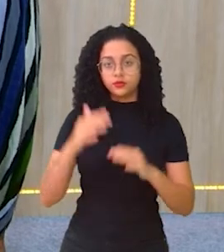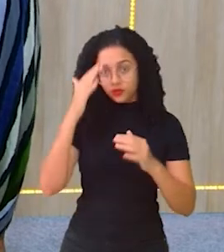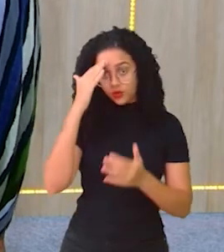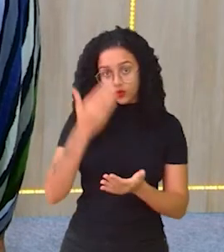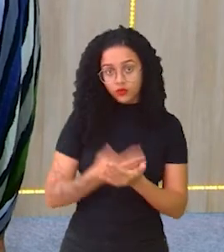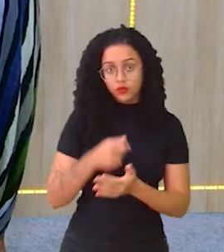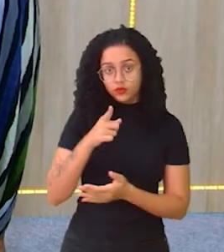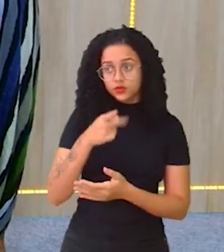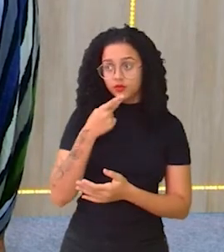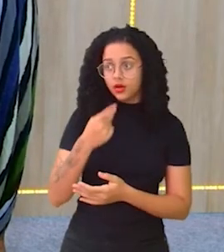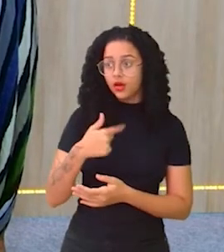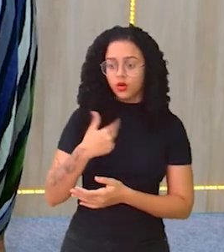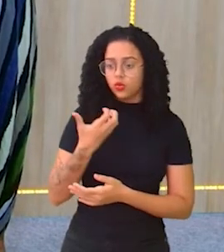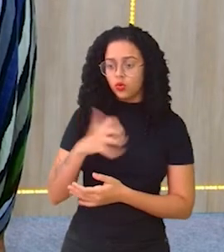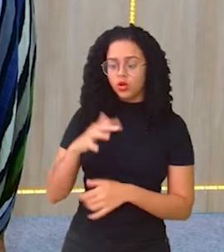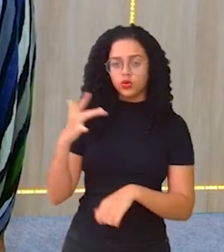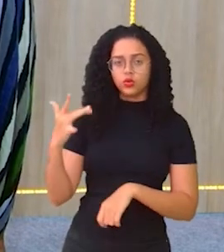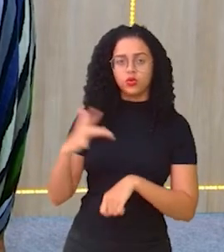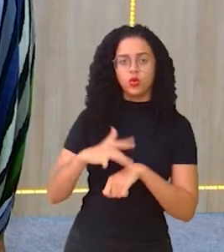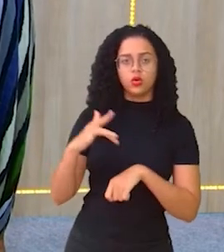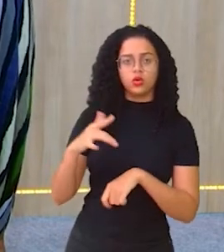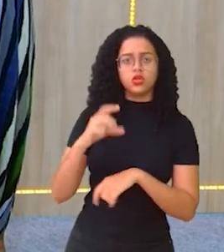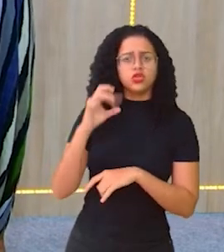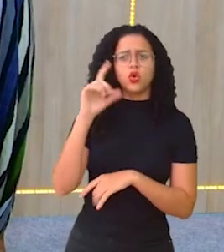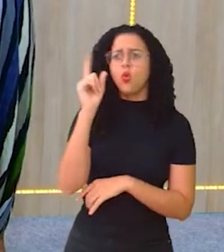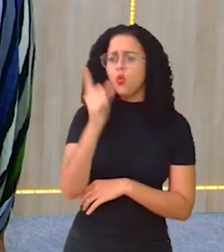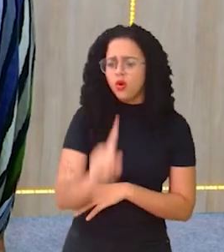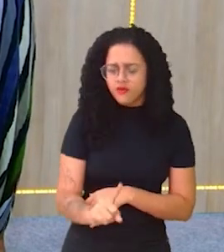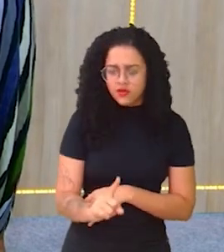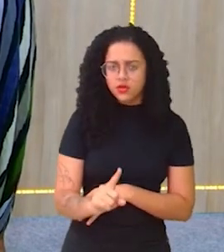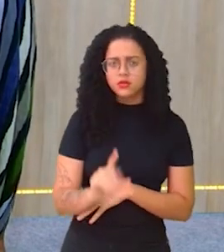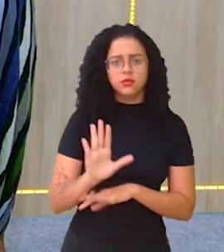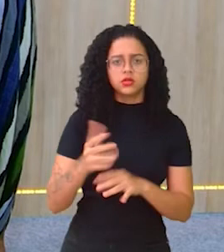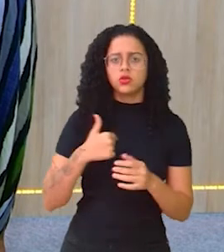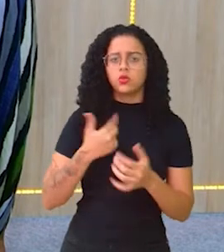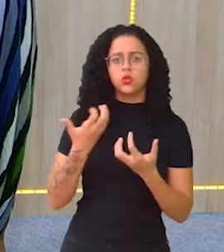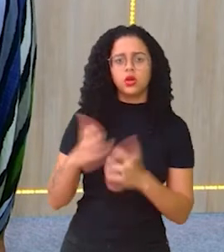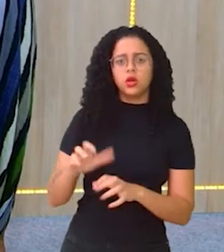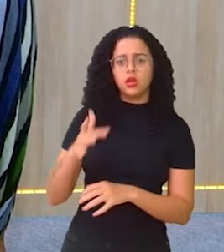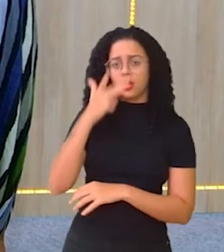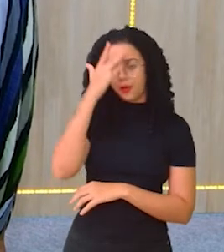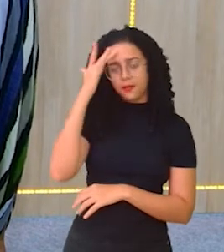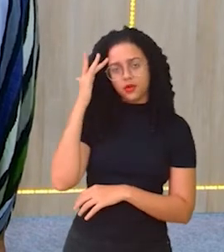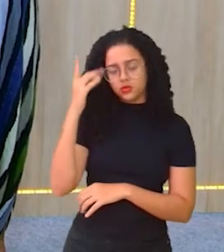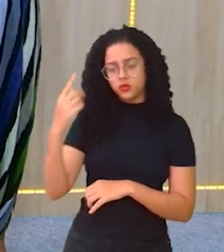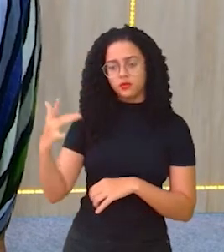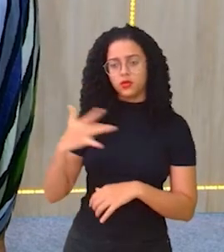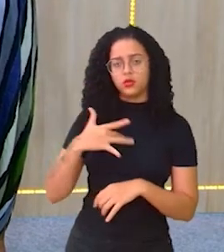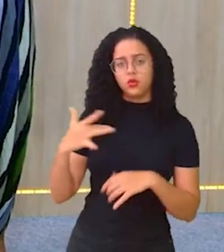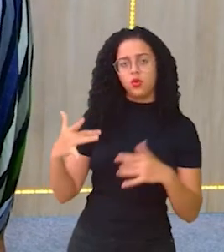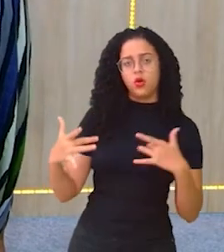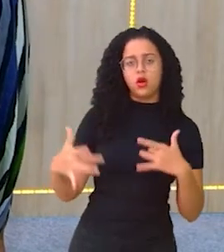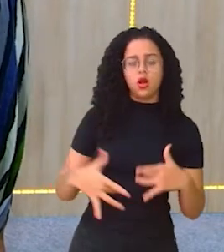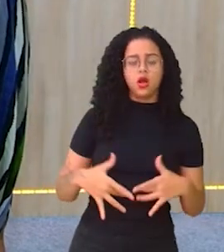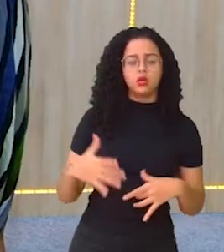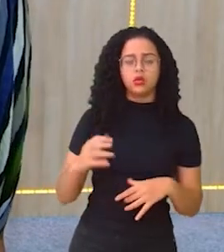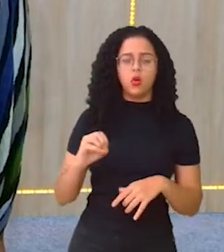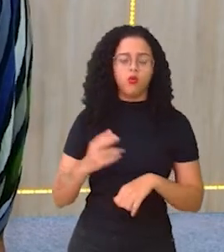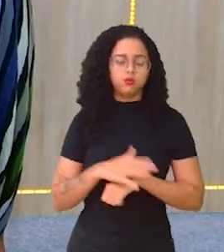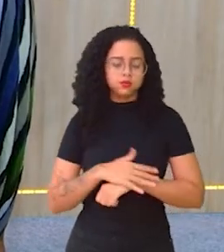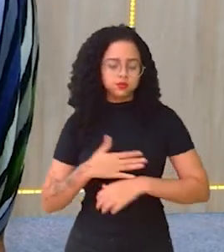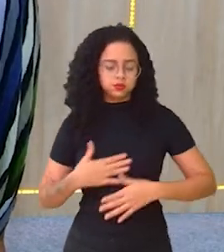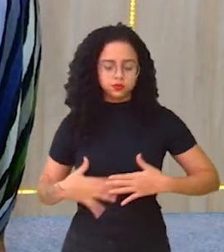de você dizer, poxa, eu não queria esse toque. Foi só uma vez, mas eu não queria que aquela pessoa tivesse passado a mão em mim dessa